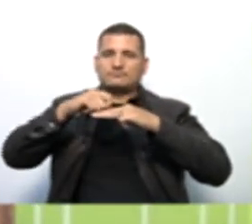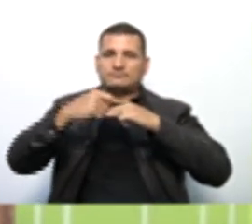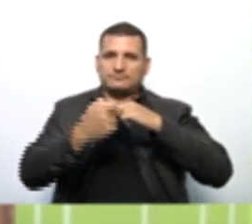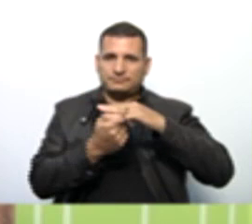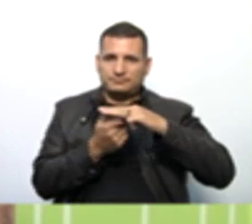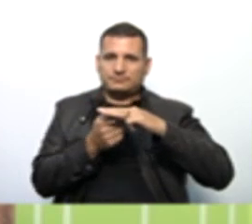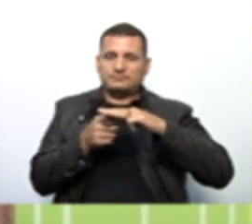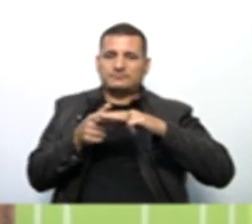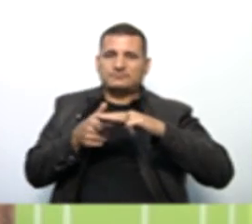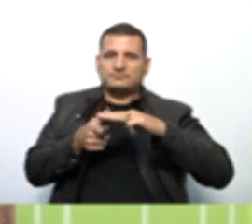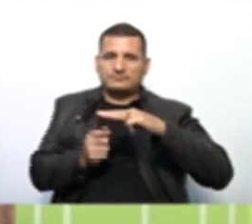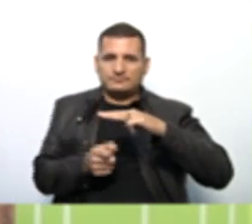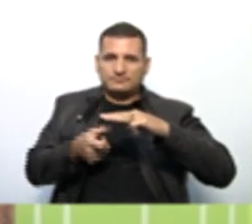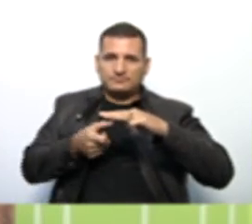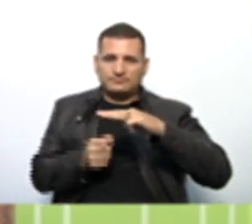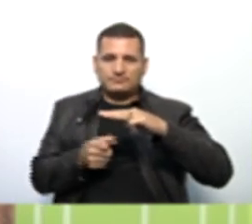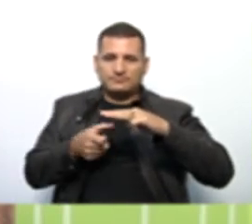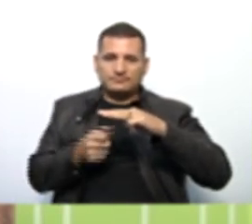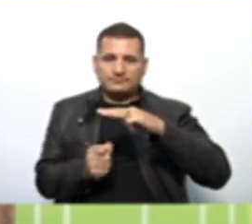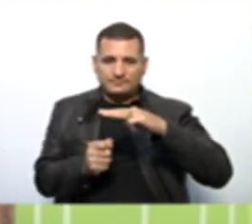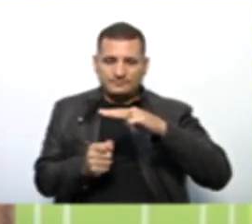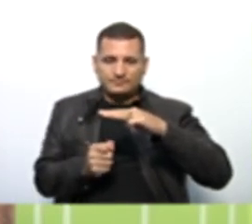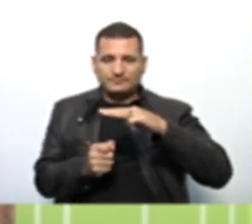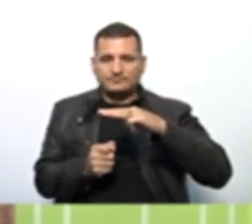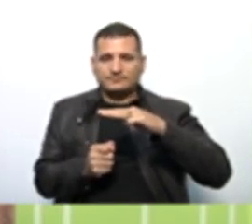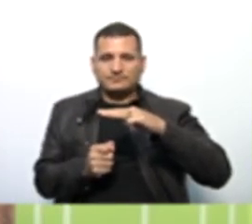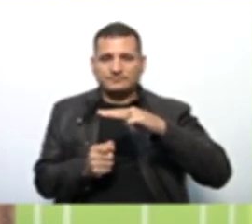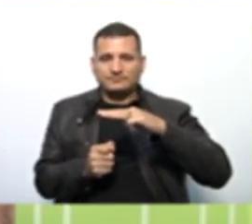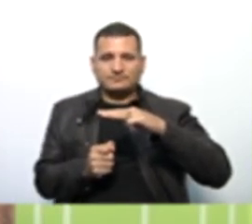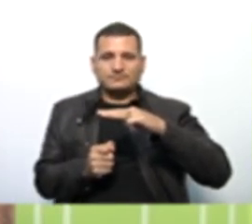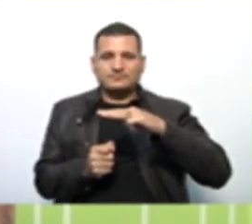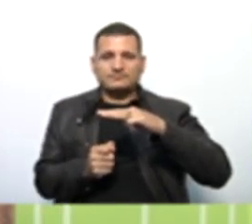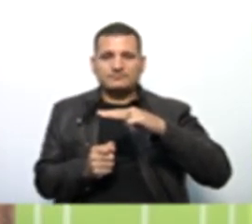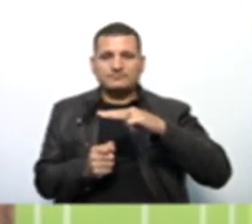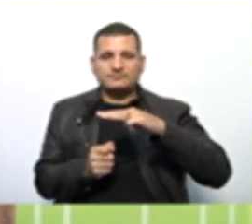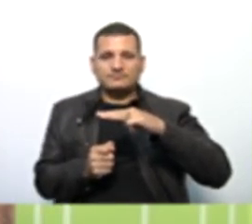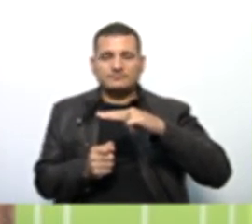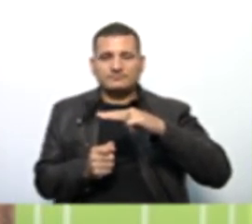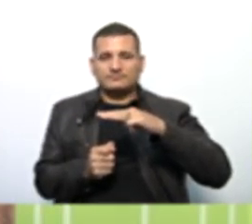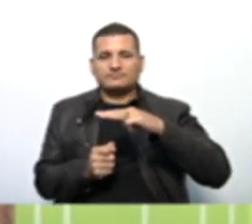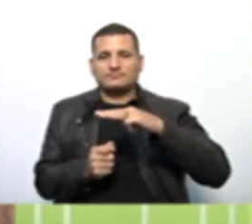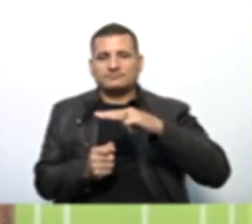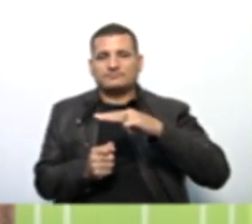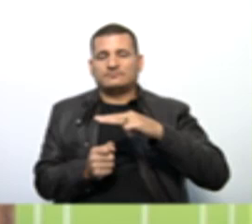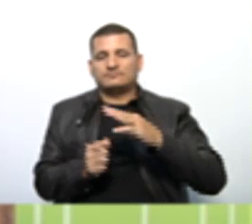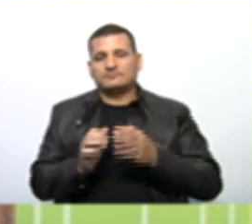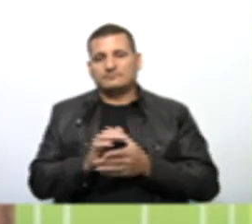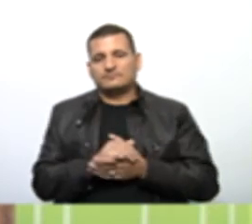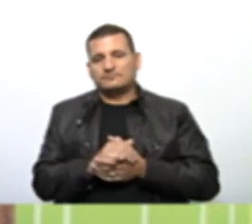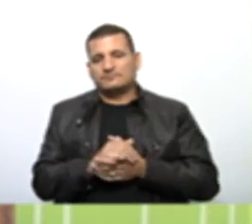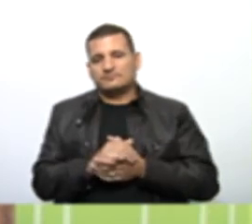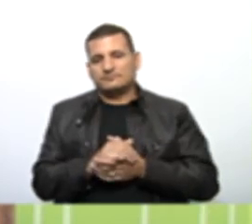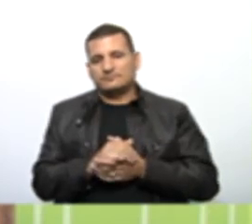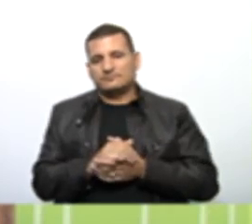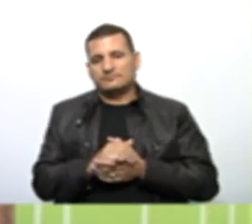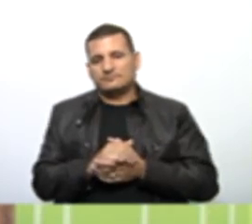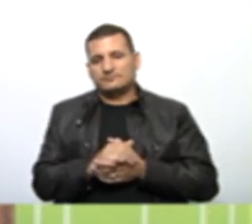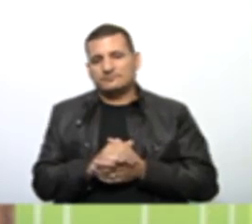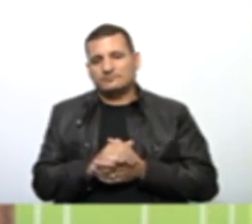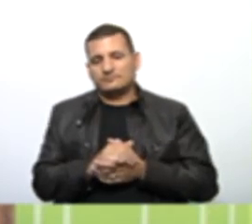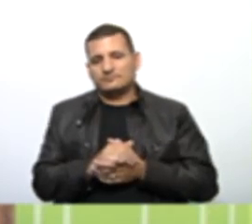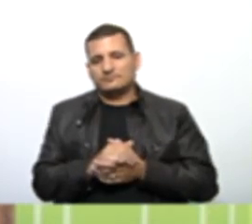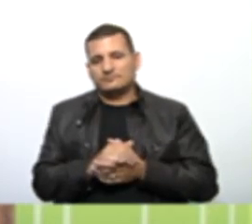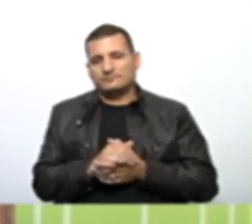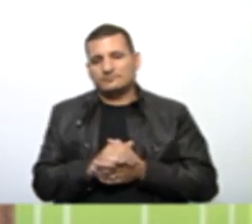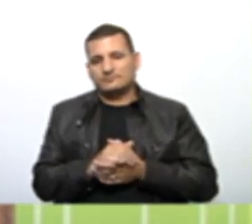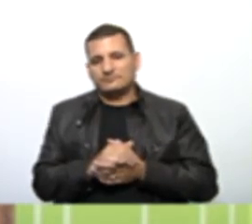rj45 o macho que é a pontinha que certo essa pontinha do cabo você vai encaixar